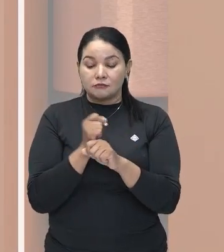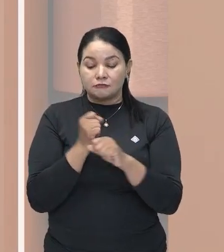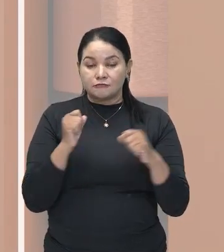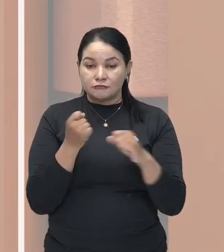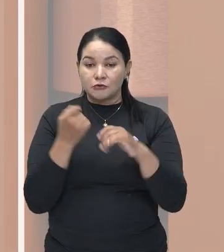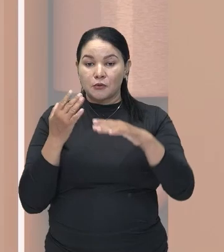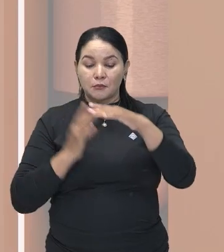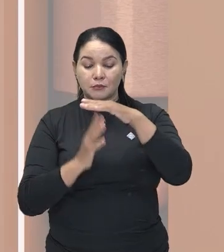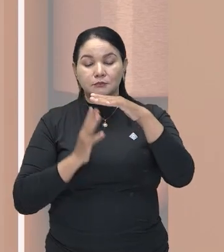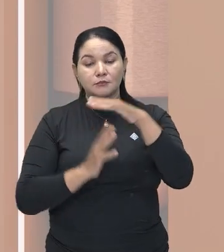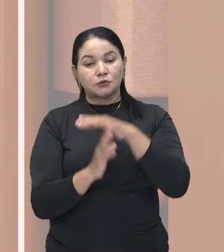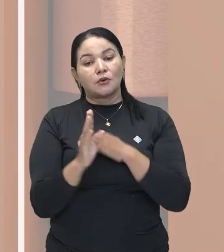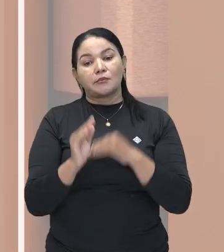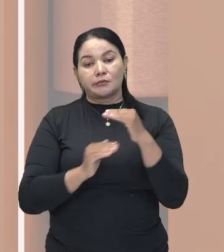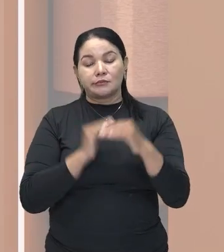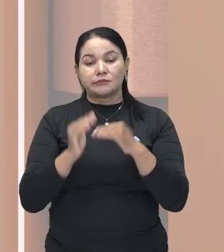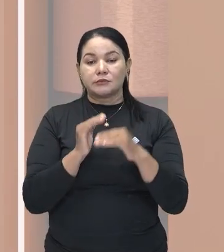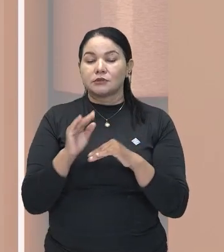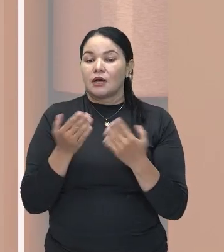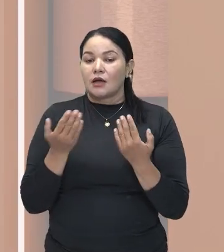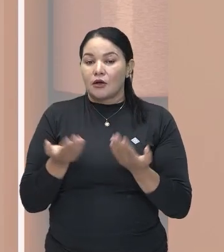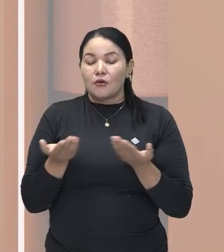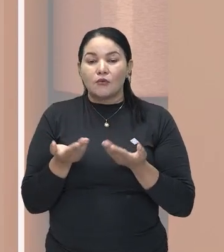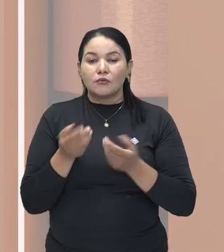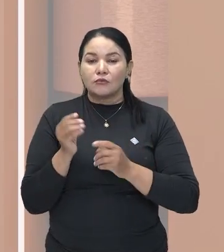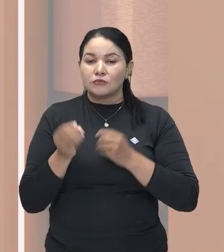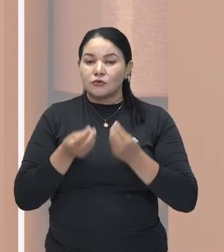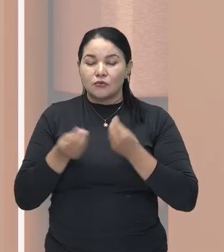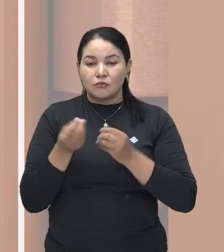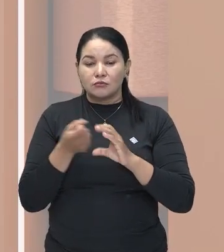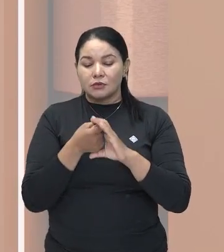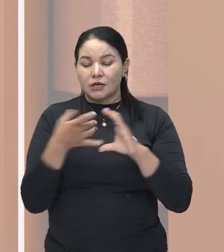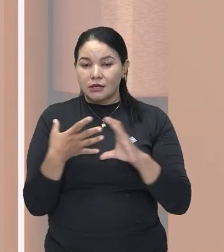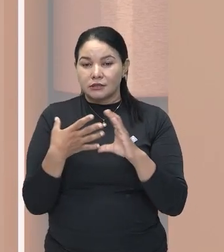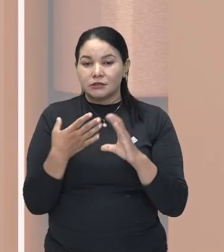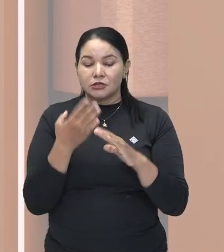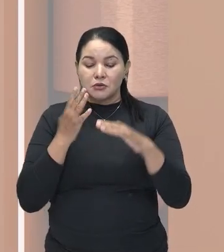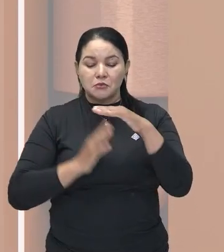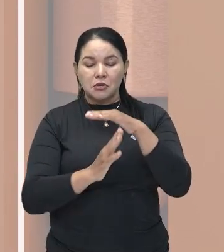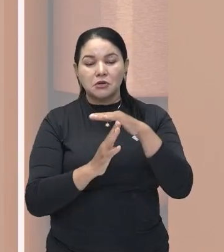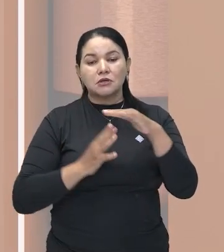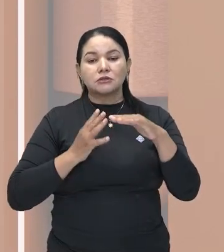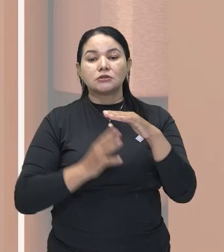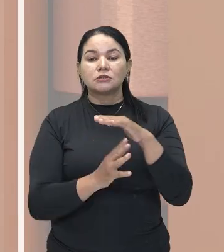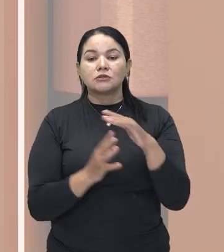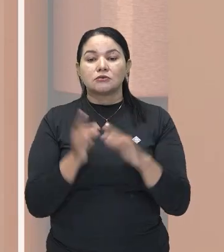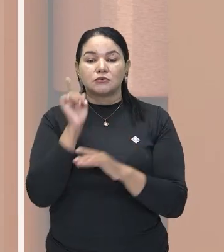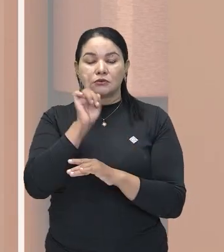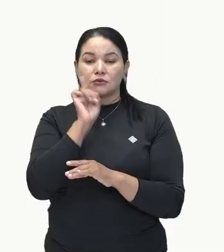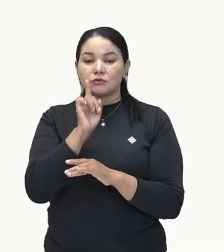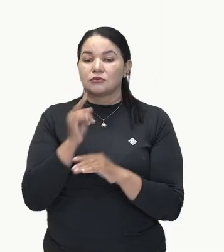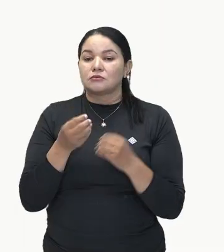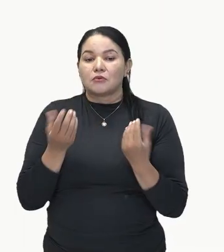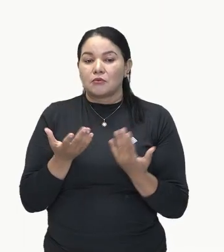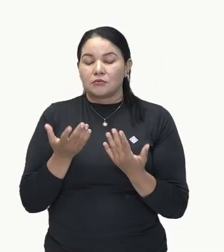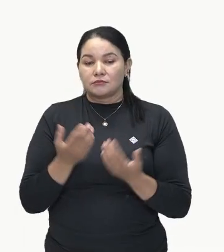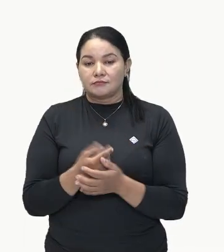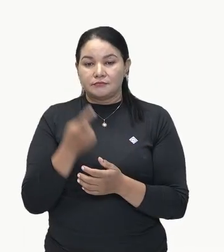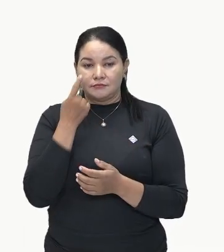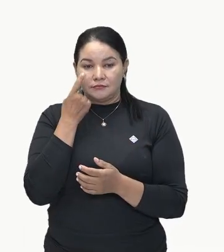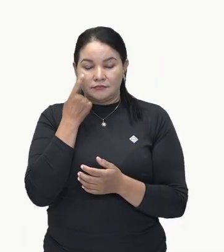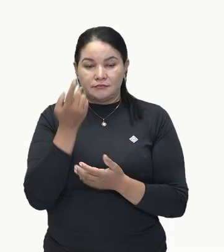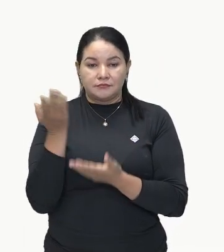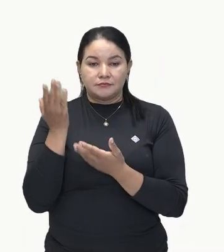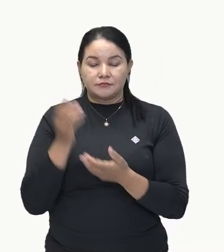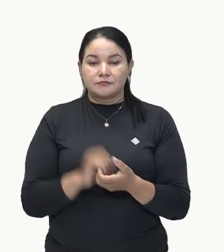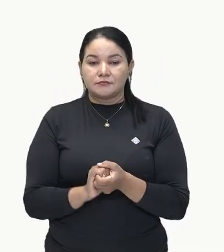imigração. Então, como é que está aí, né, essas características da imigração nos Estados Unidos? Olha só, essa